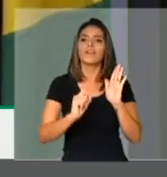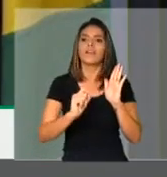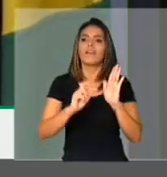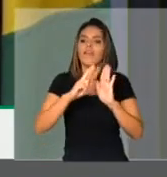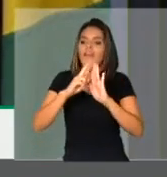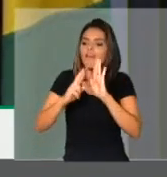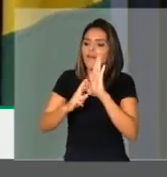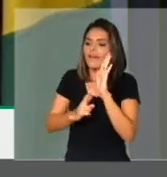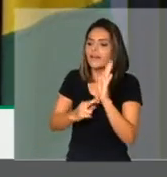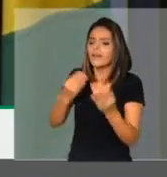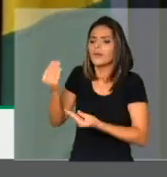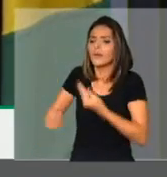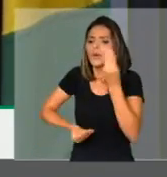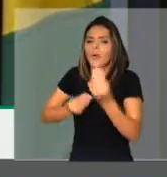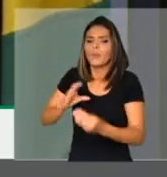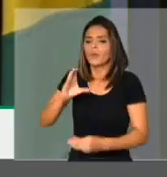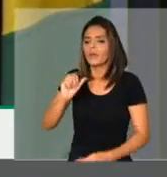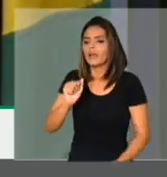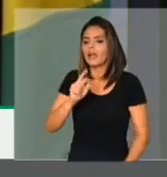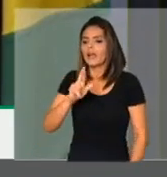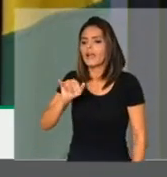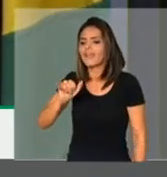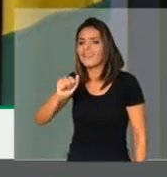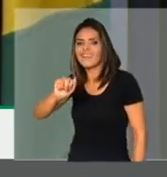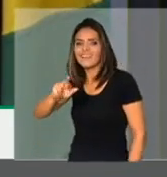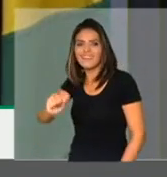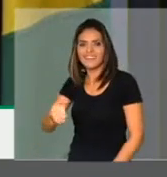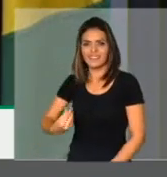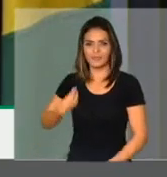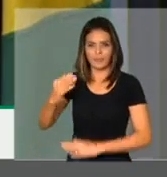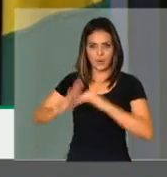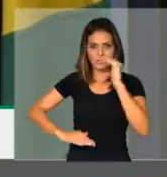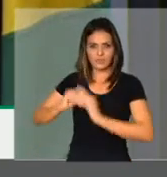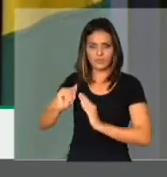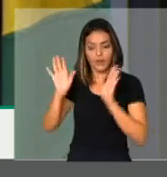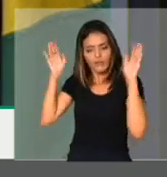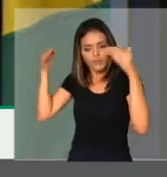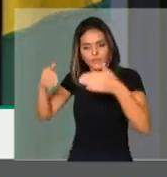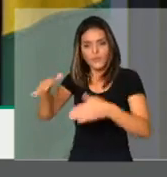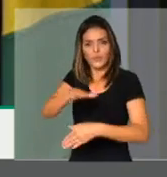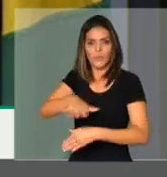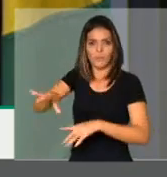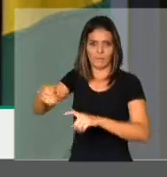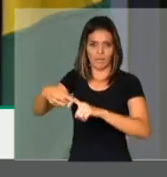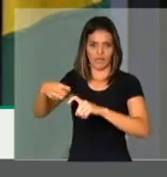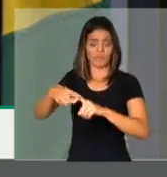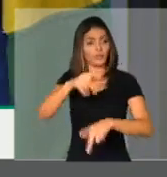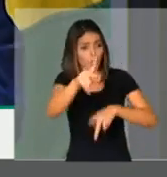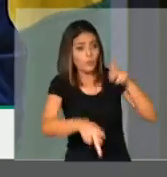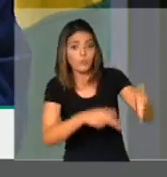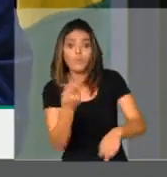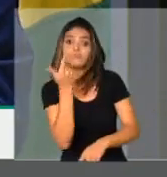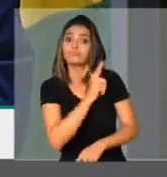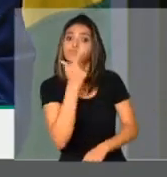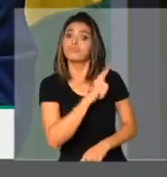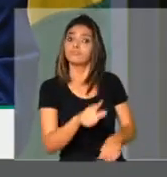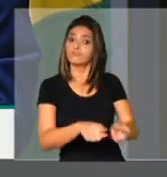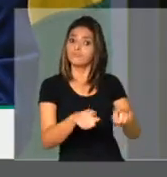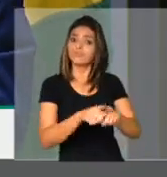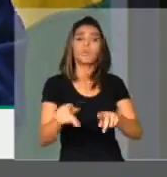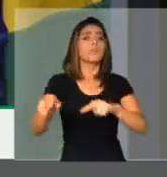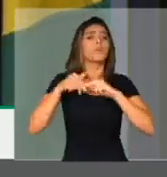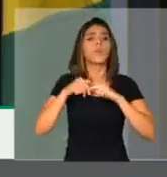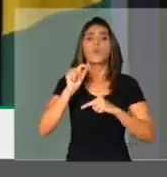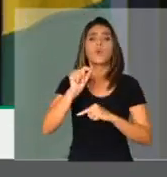carreira para médico. E o povo ganha também com isso. Por que ganha? Porque o médico vai